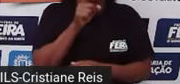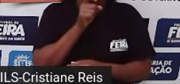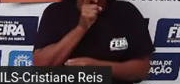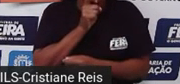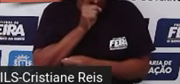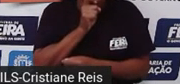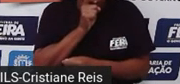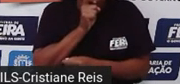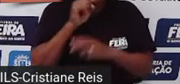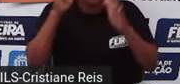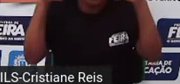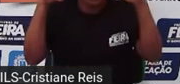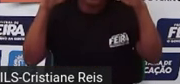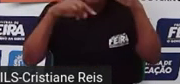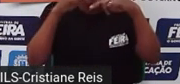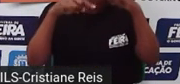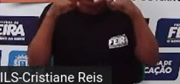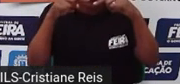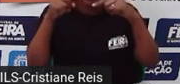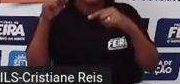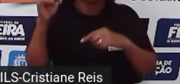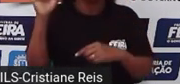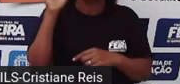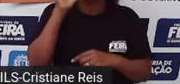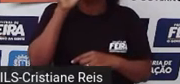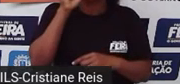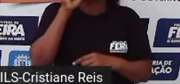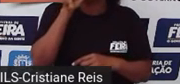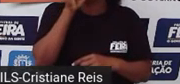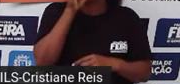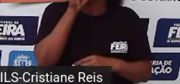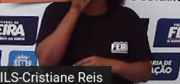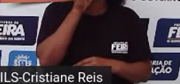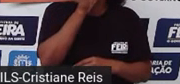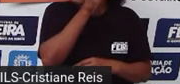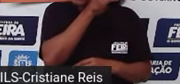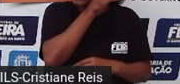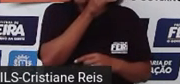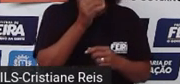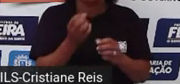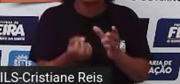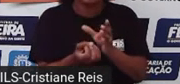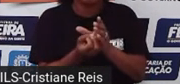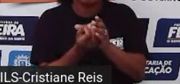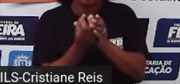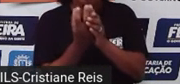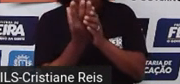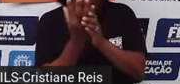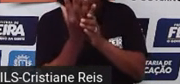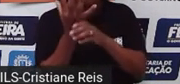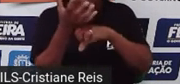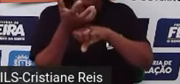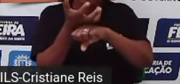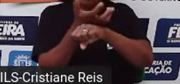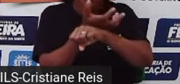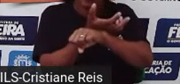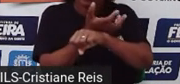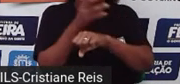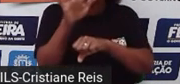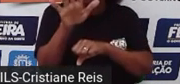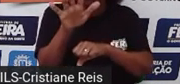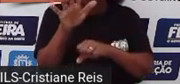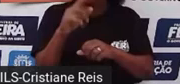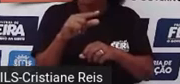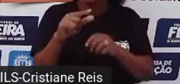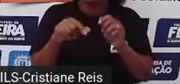baixam um pouco não tô dizendo que elas vão ficar positivas elas sempre vão ser ele é temperaturas negativas pessoalmente que estão dentro